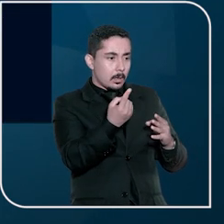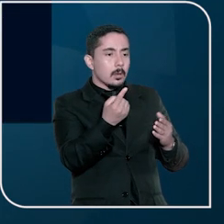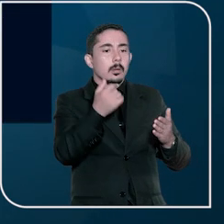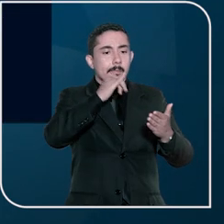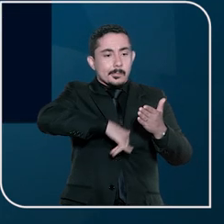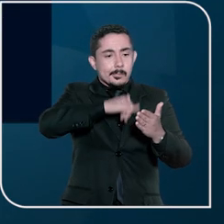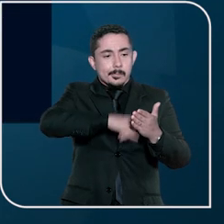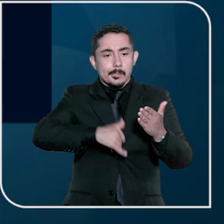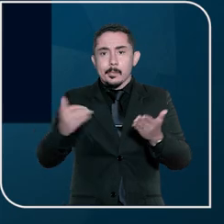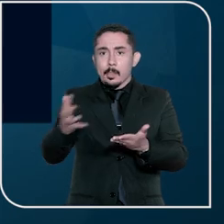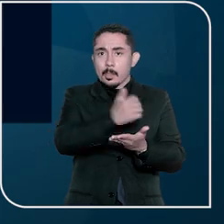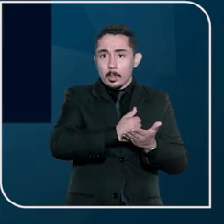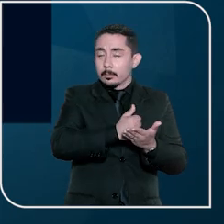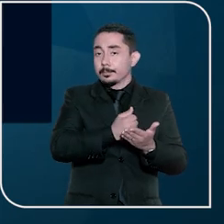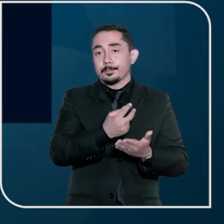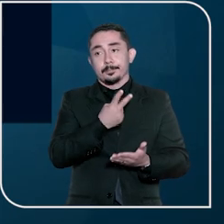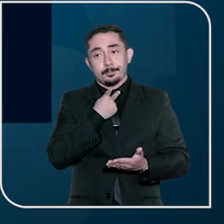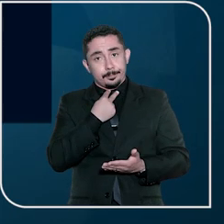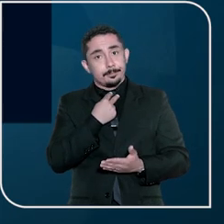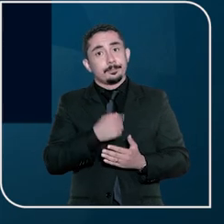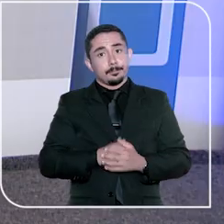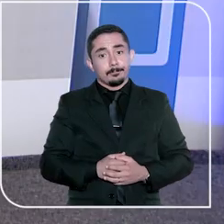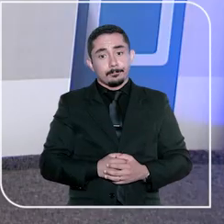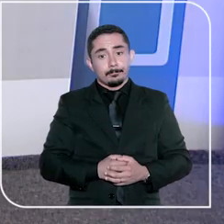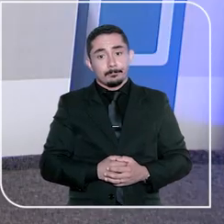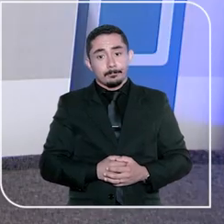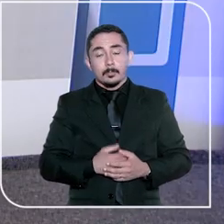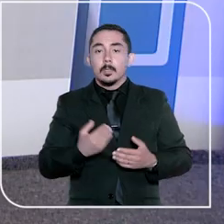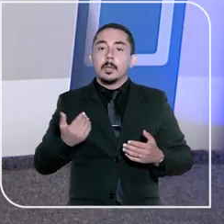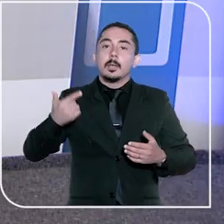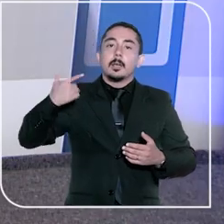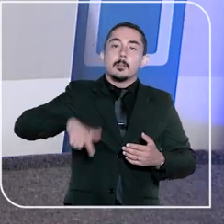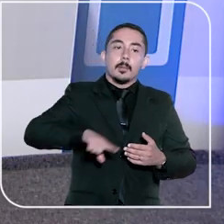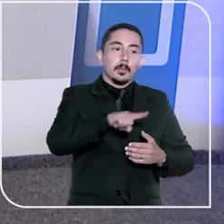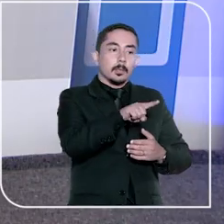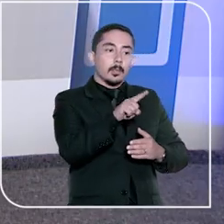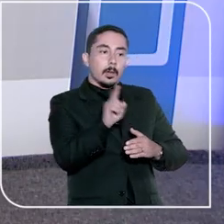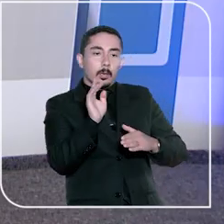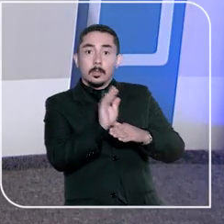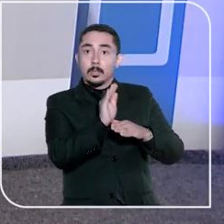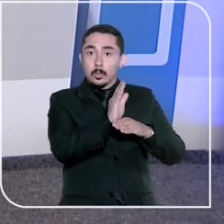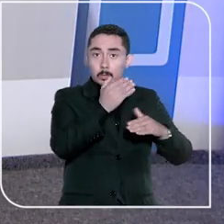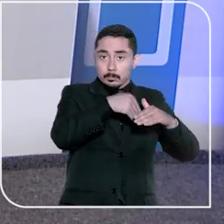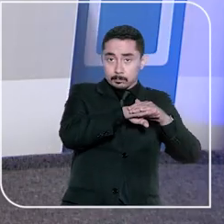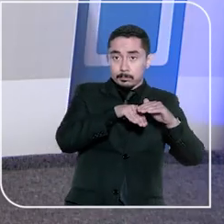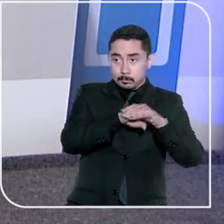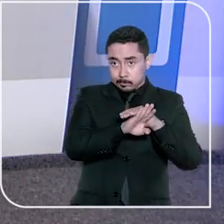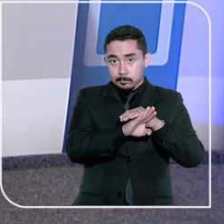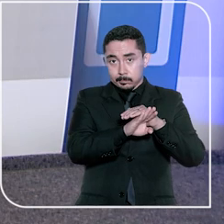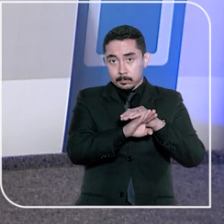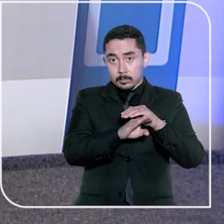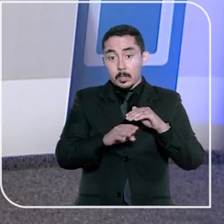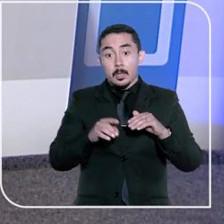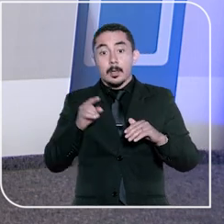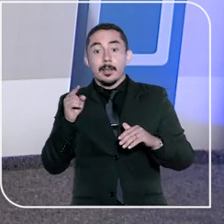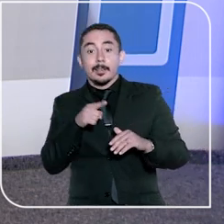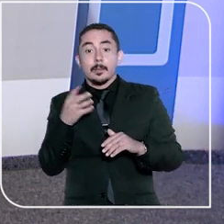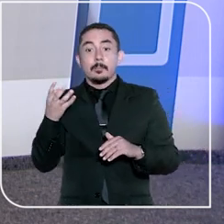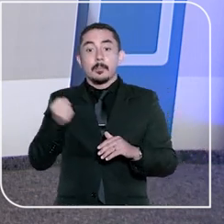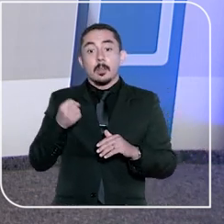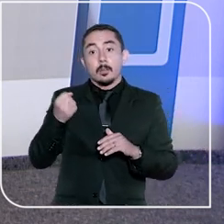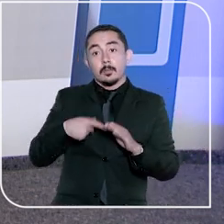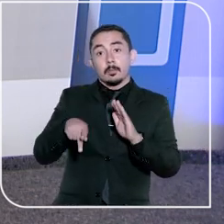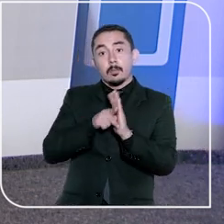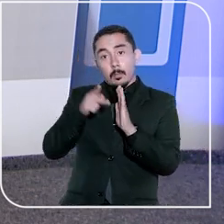obrigação de recolher o tributo pela Petrobrás e um fundo de previdência complementar vai ter de pagar ao espólio de uma